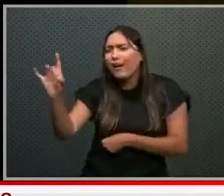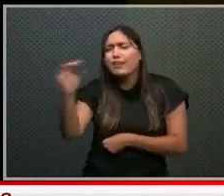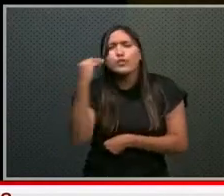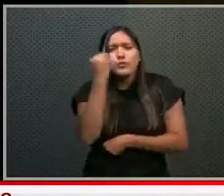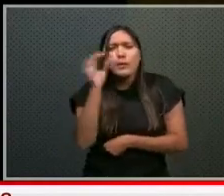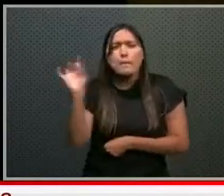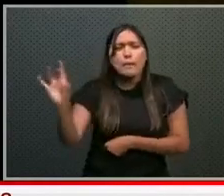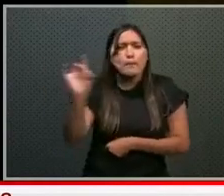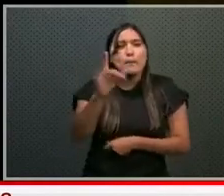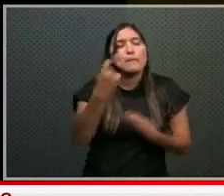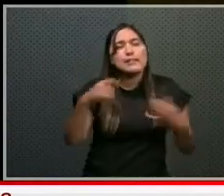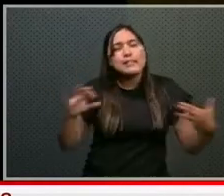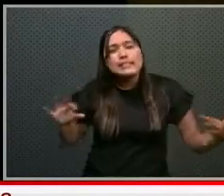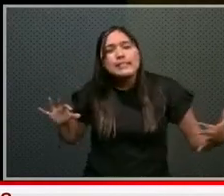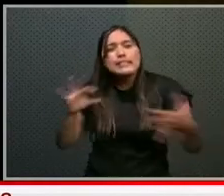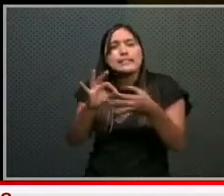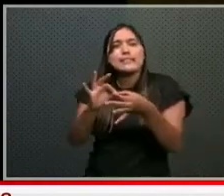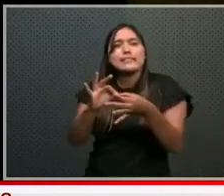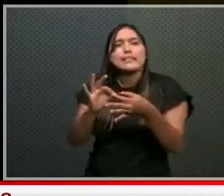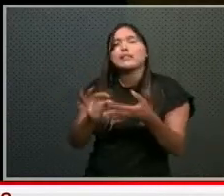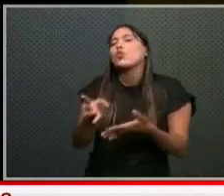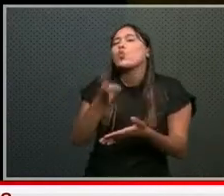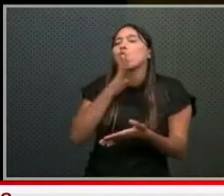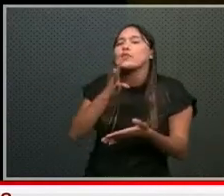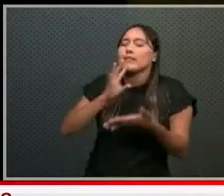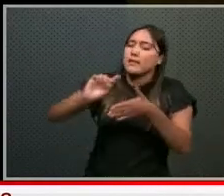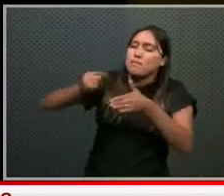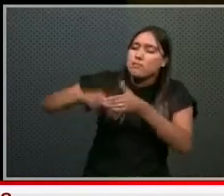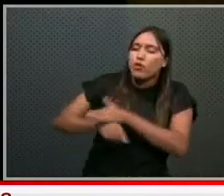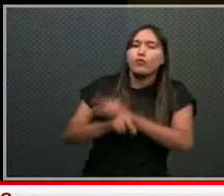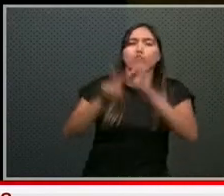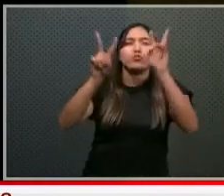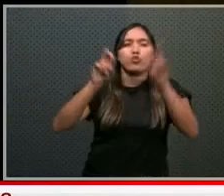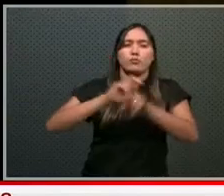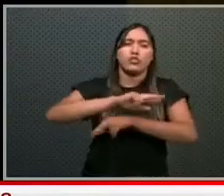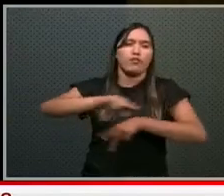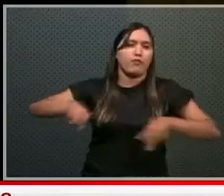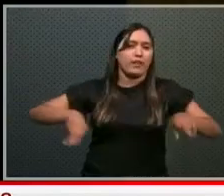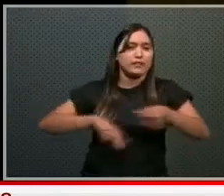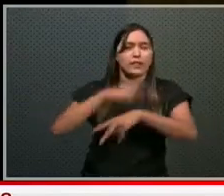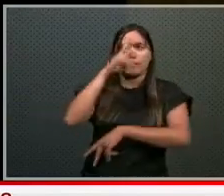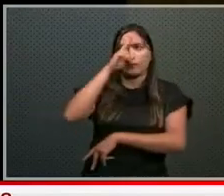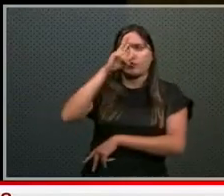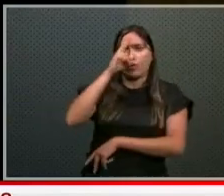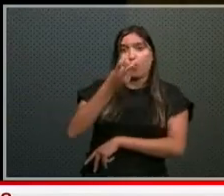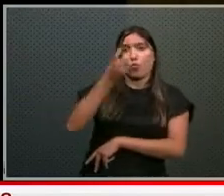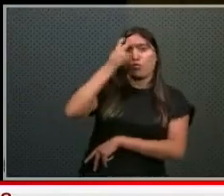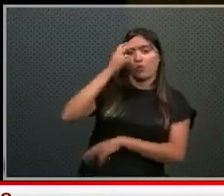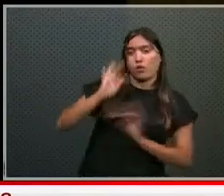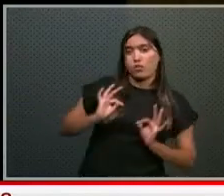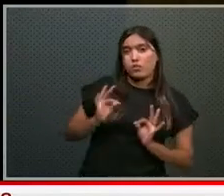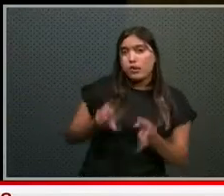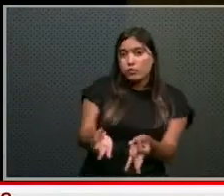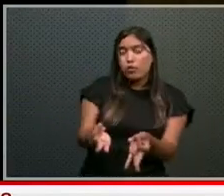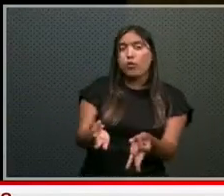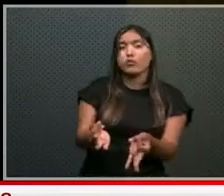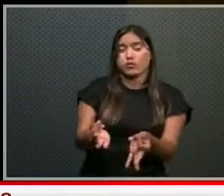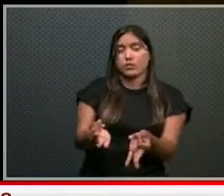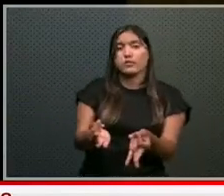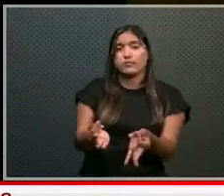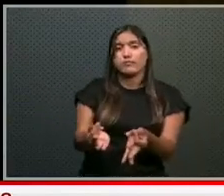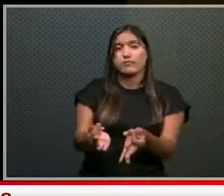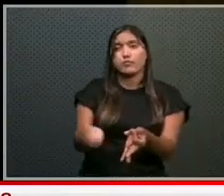buscando todo o conteúdo da diversidade histórico cultural e tecnológica que nós precisamos